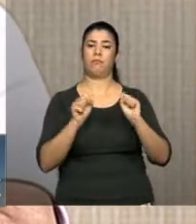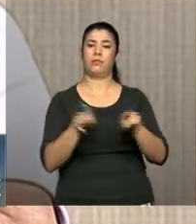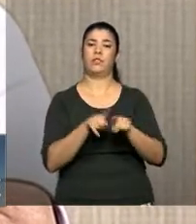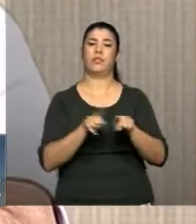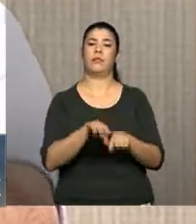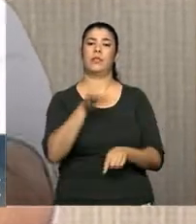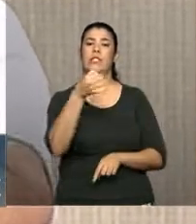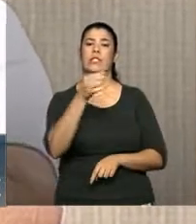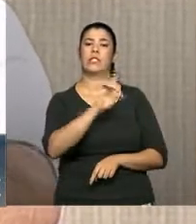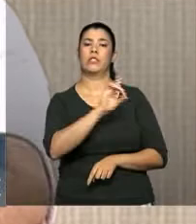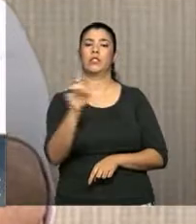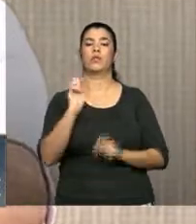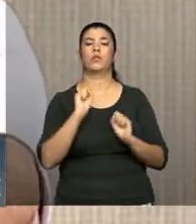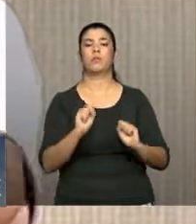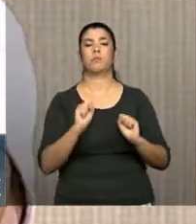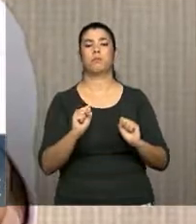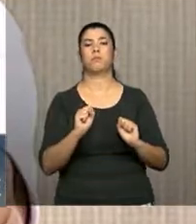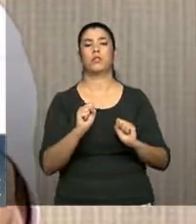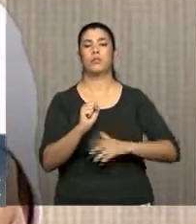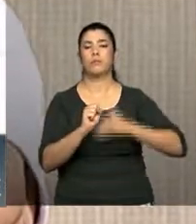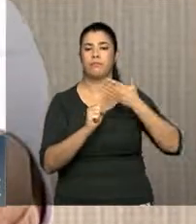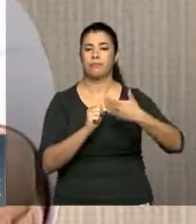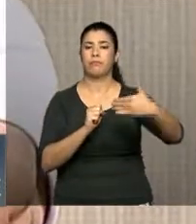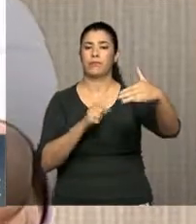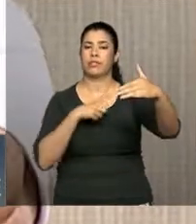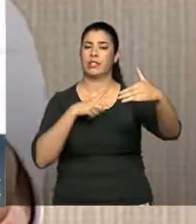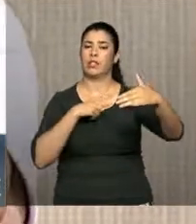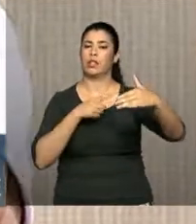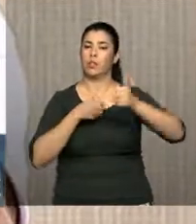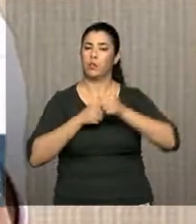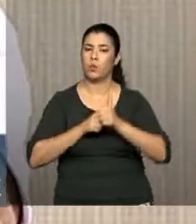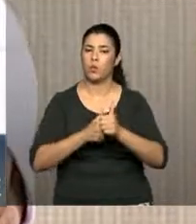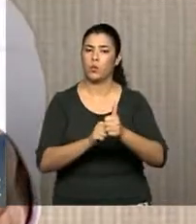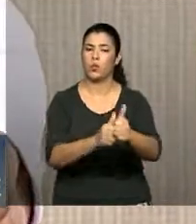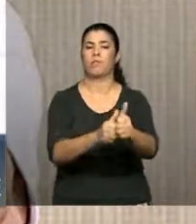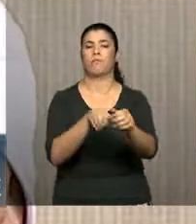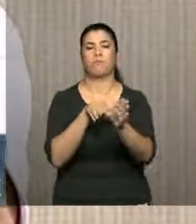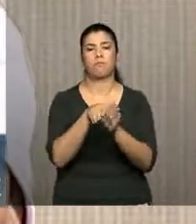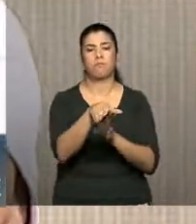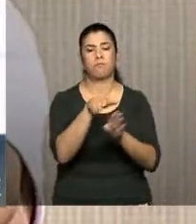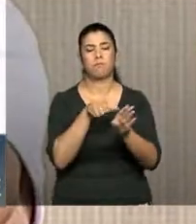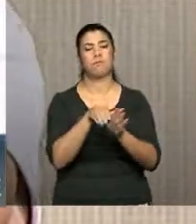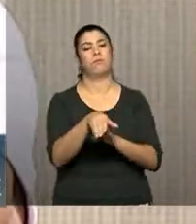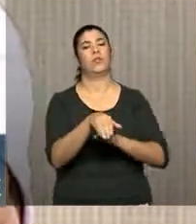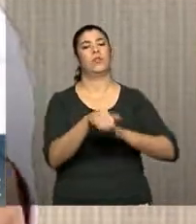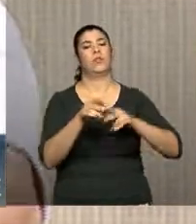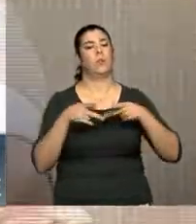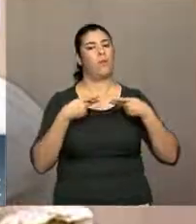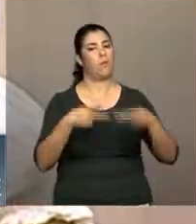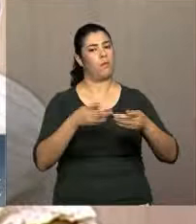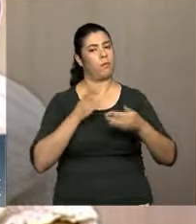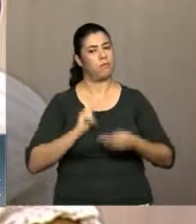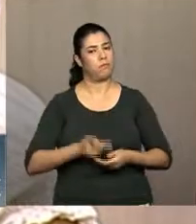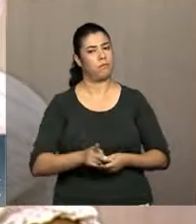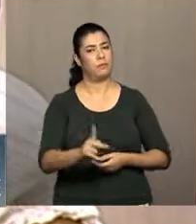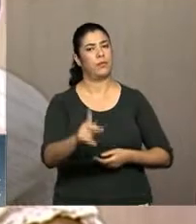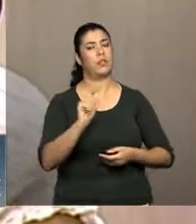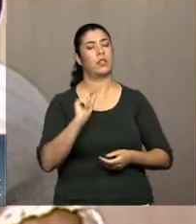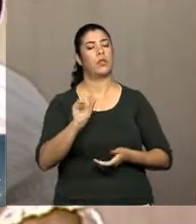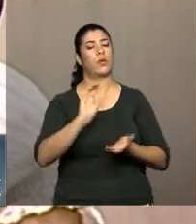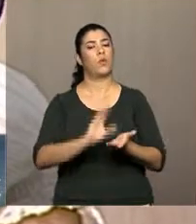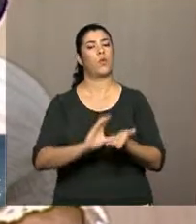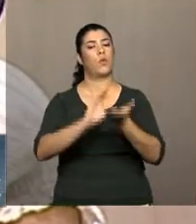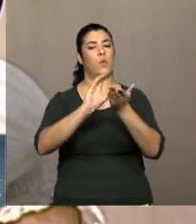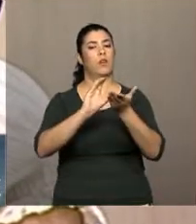60 dias nós tenhamos todo o fluxo todo aconselhamento a orientação os procedimentos para que os conselheiros